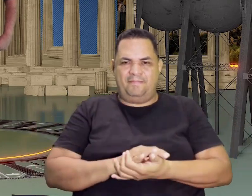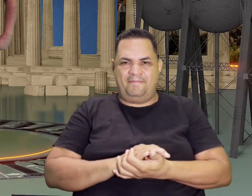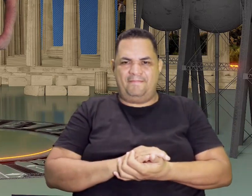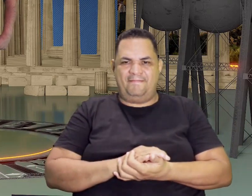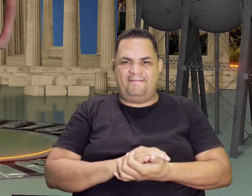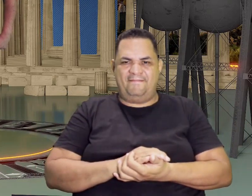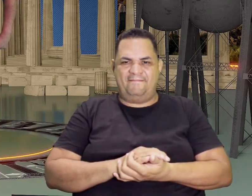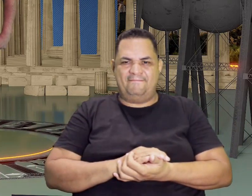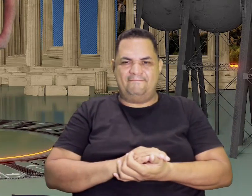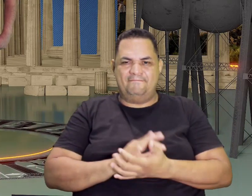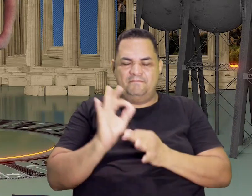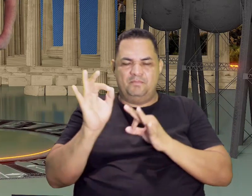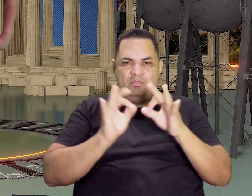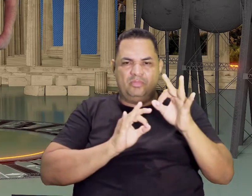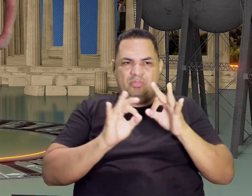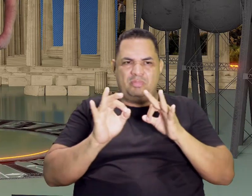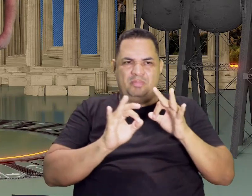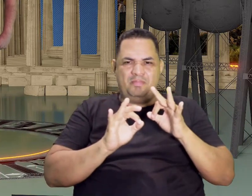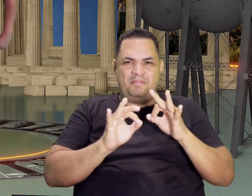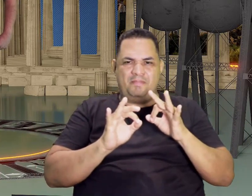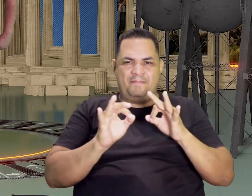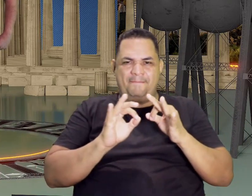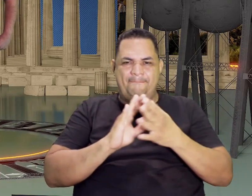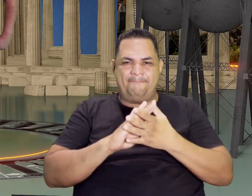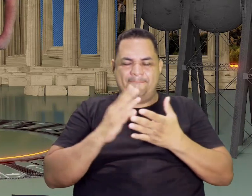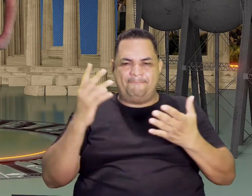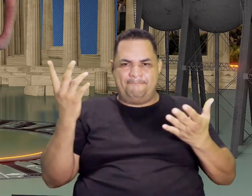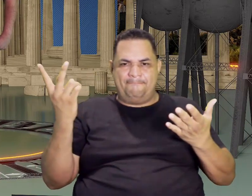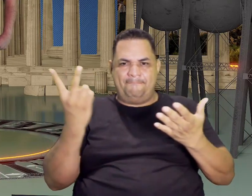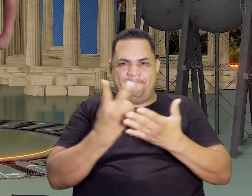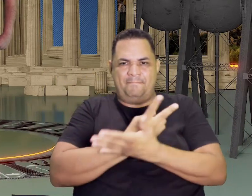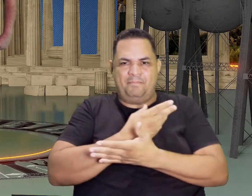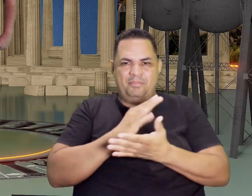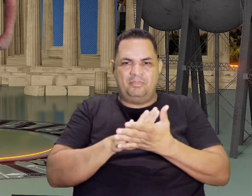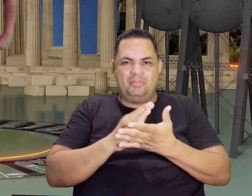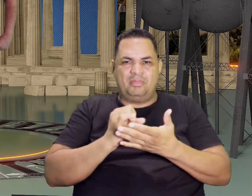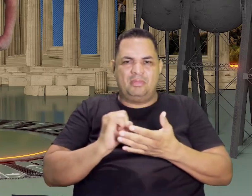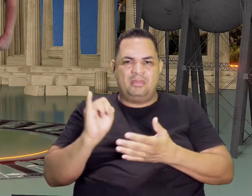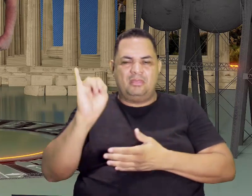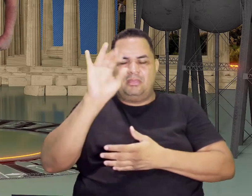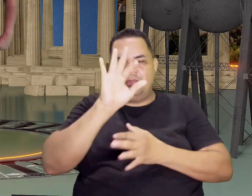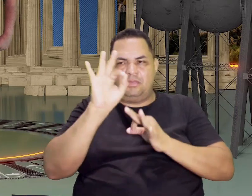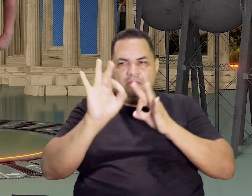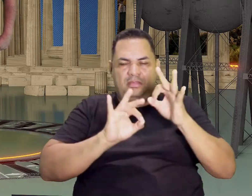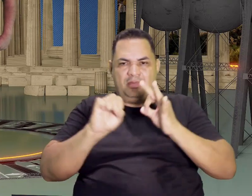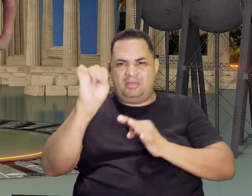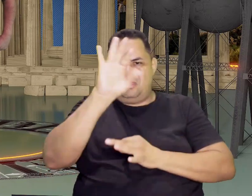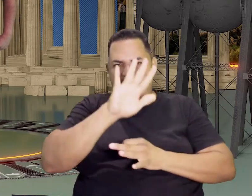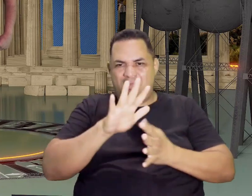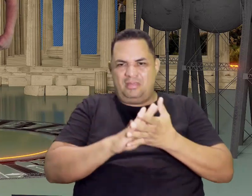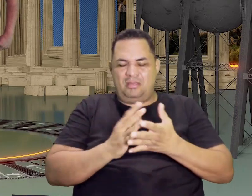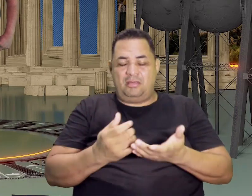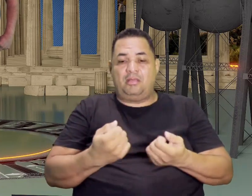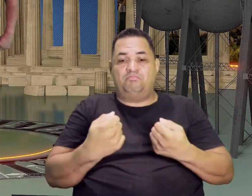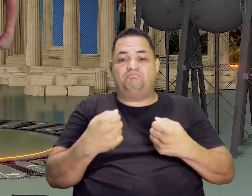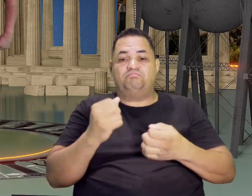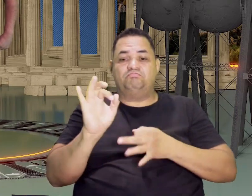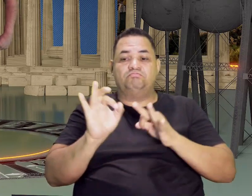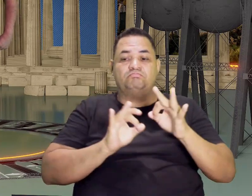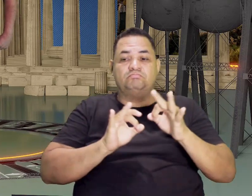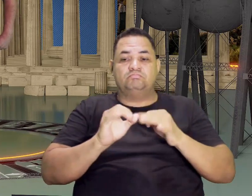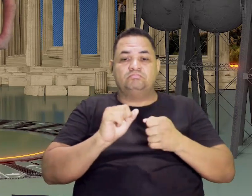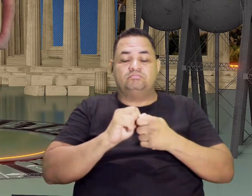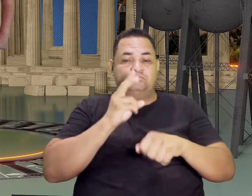perspectiva. São criação, né, de situações, vocês criam imagens, vocês criam perspectivas,